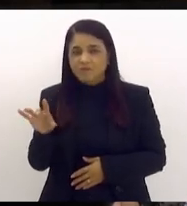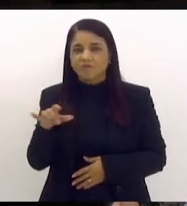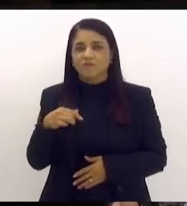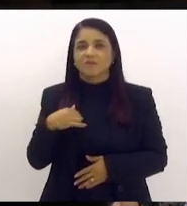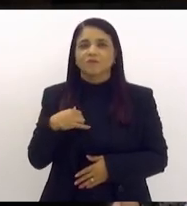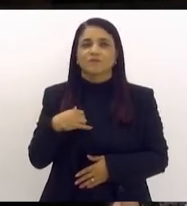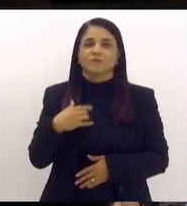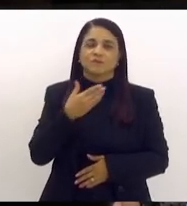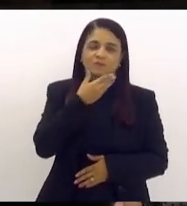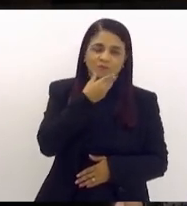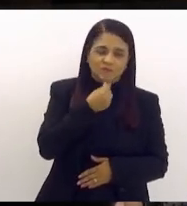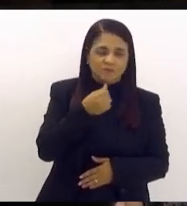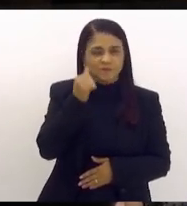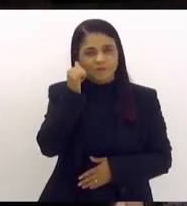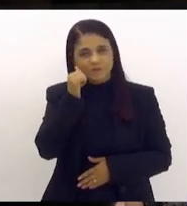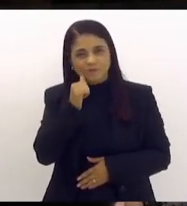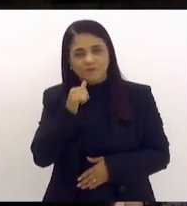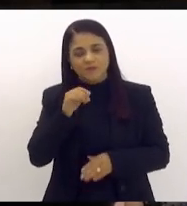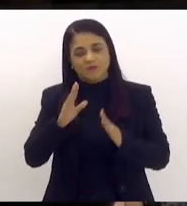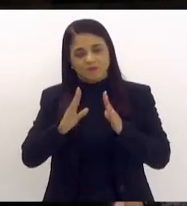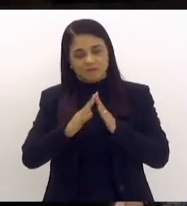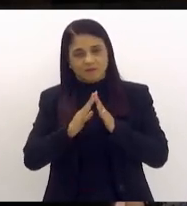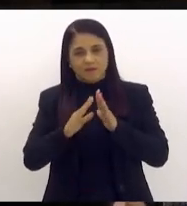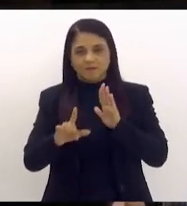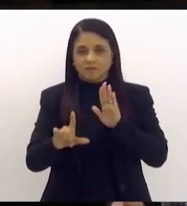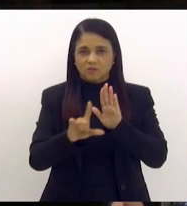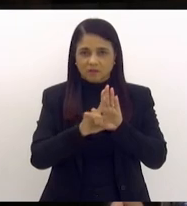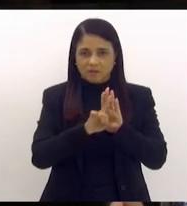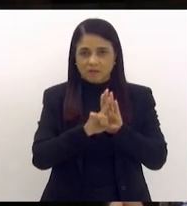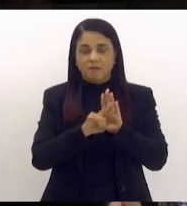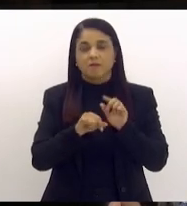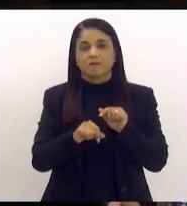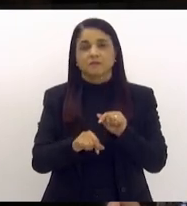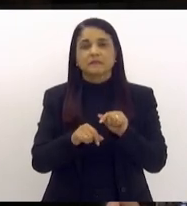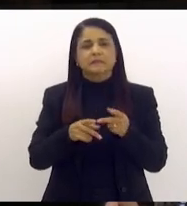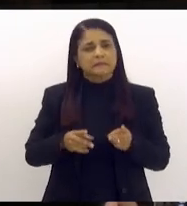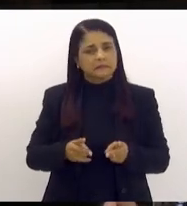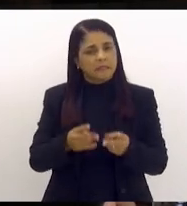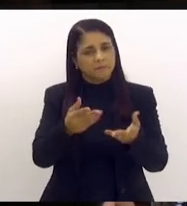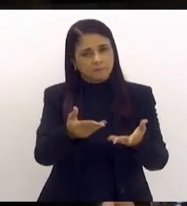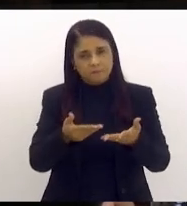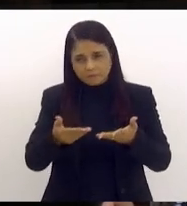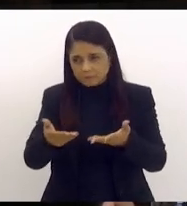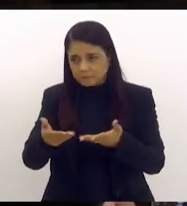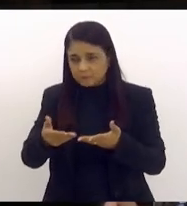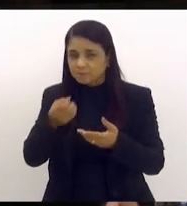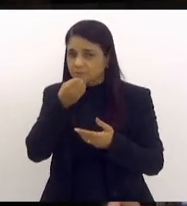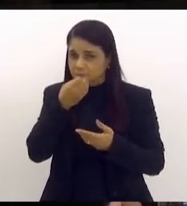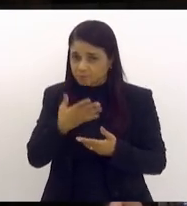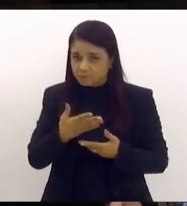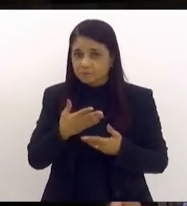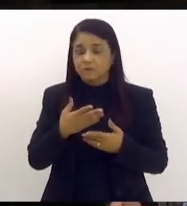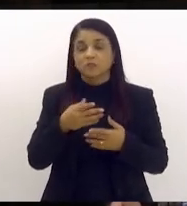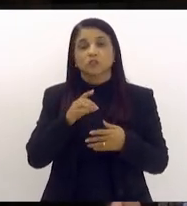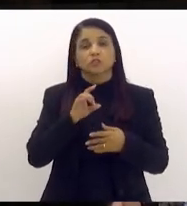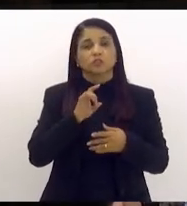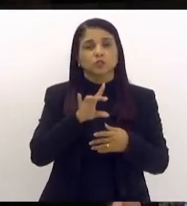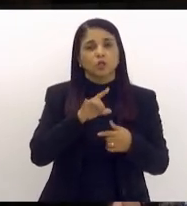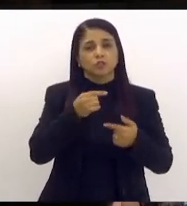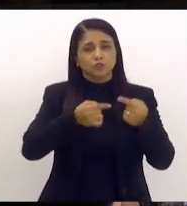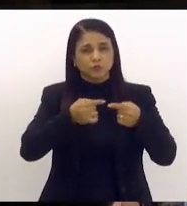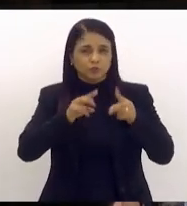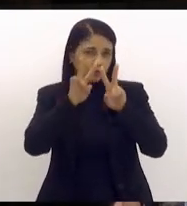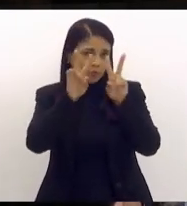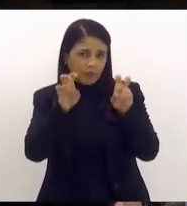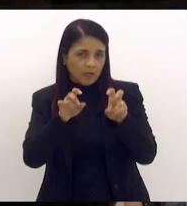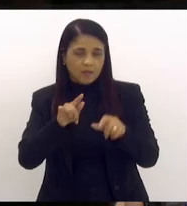das senhoras essa casa Legislativa né a qual são serão sempre bem-vindos para tratar não só do tema do